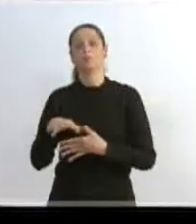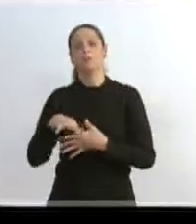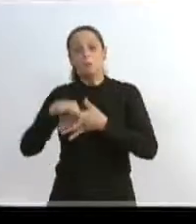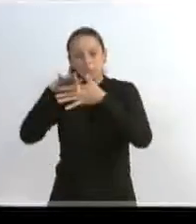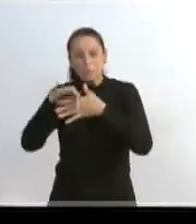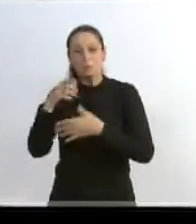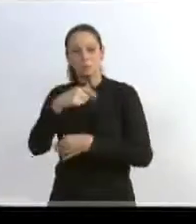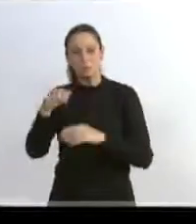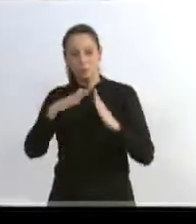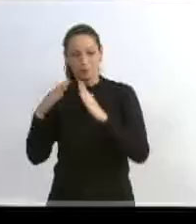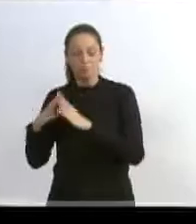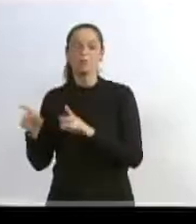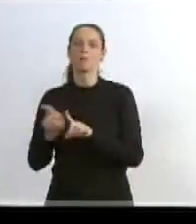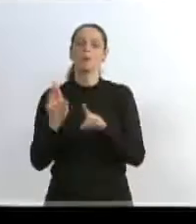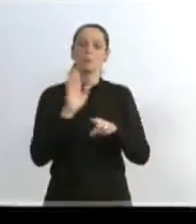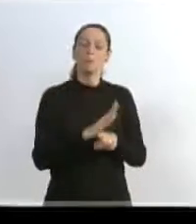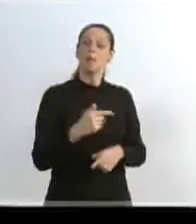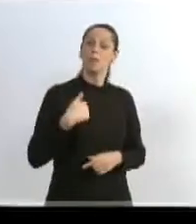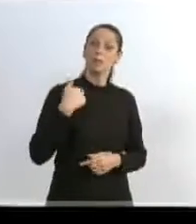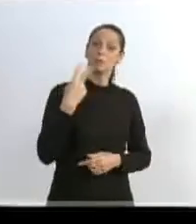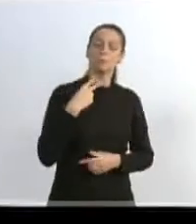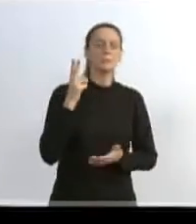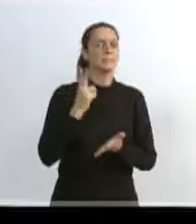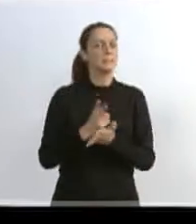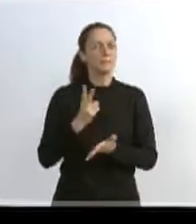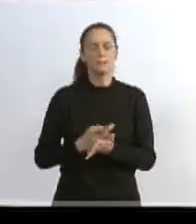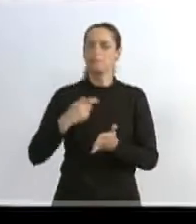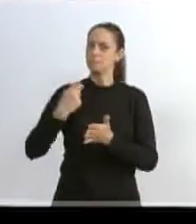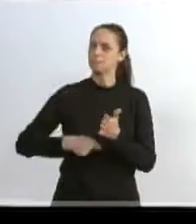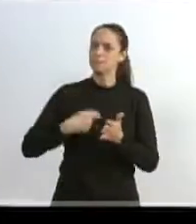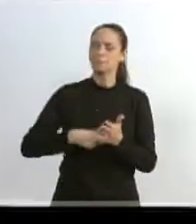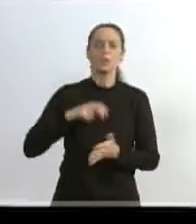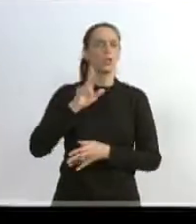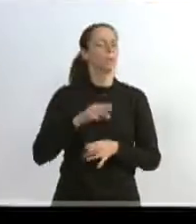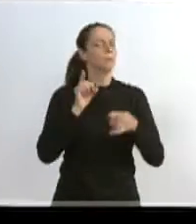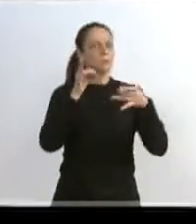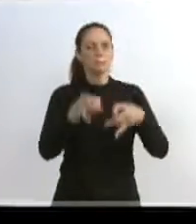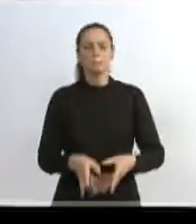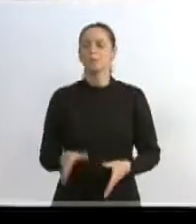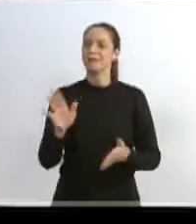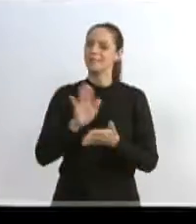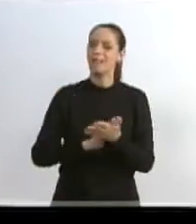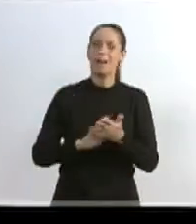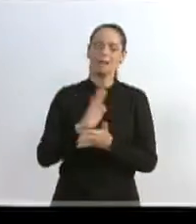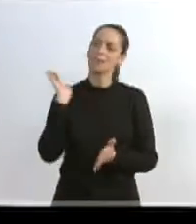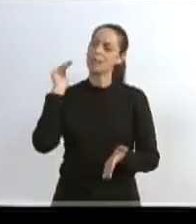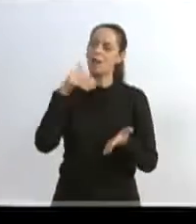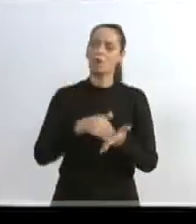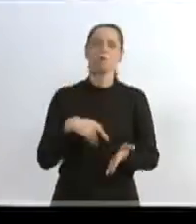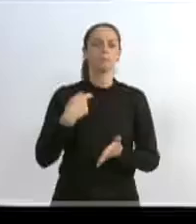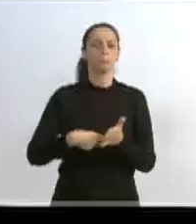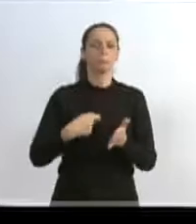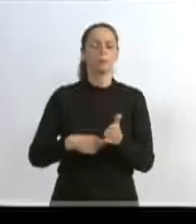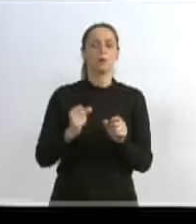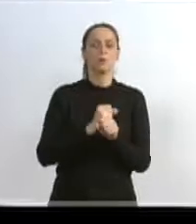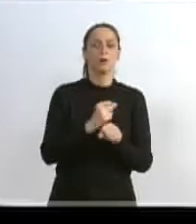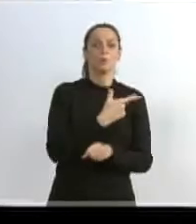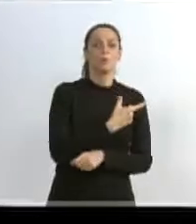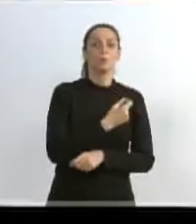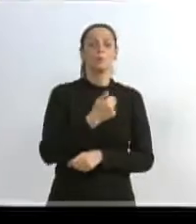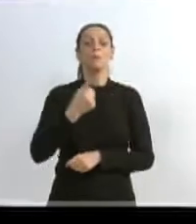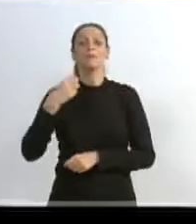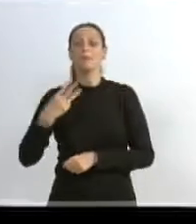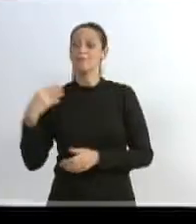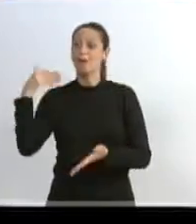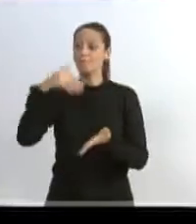aqui nesta casa que nunca desistiu de lutar por esta obra onde iniciamos as tratativas em 2013 com e secretário paulo frança